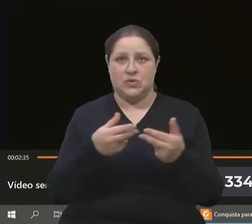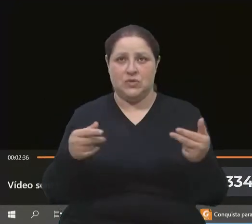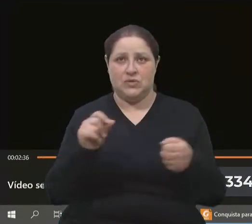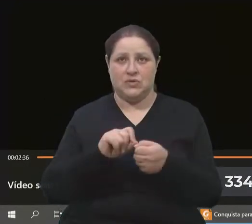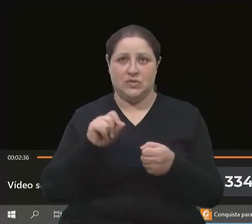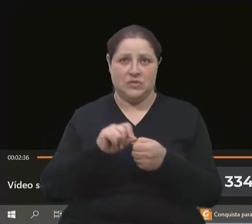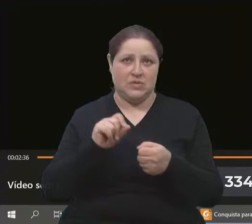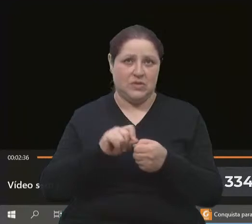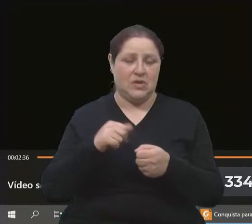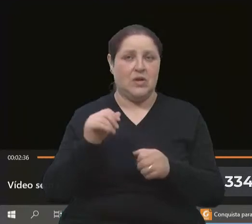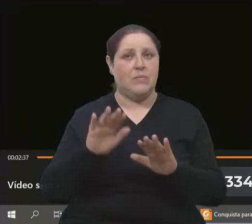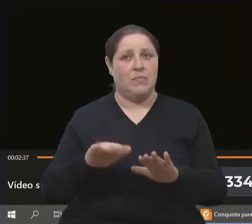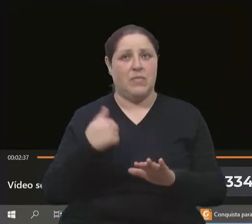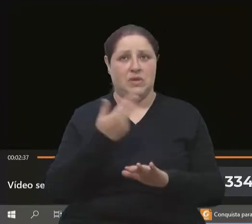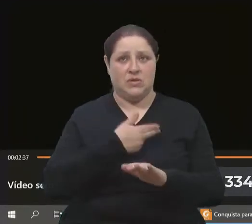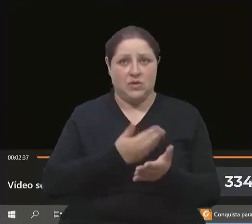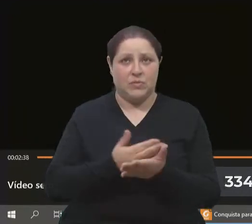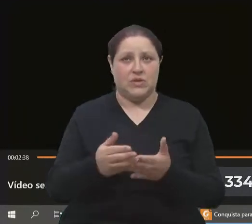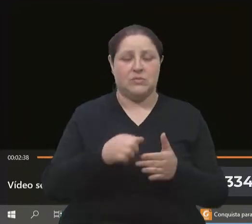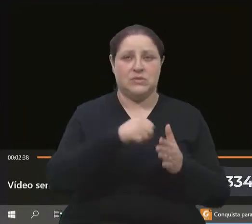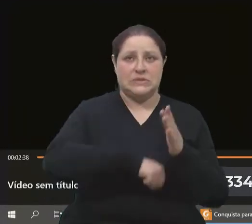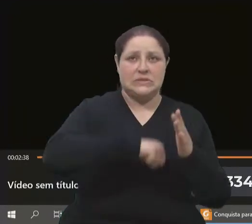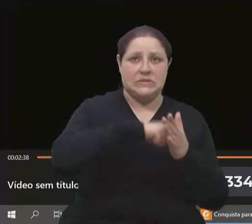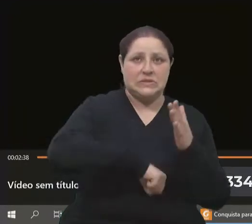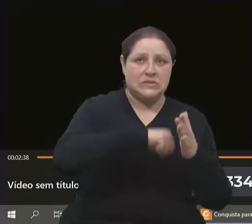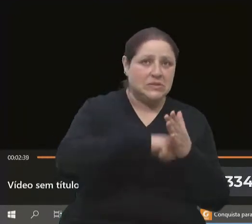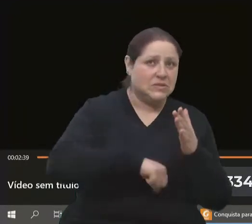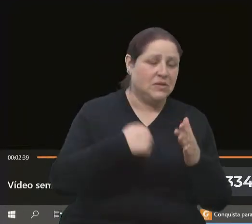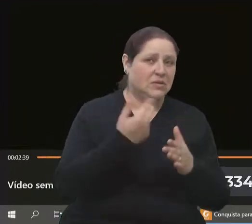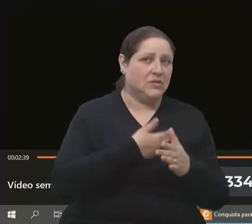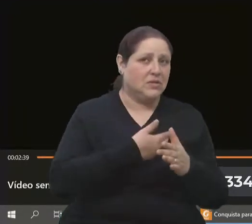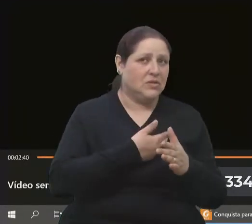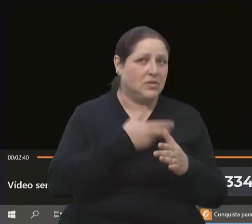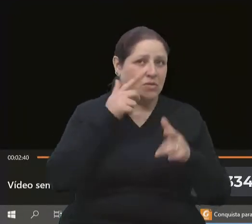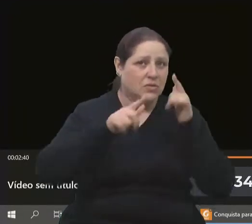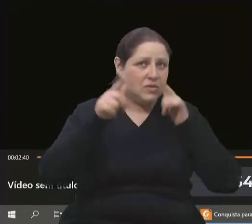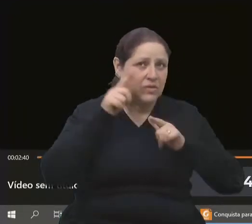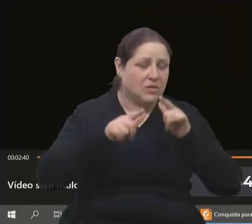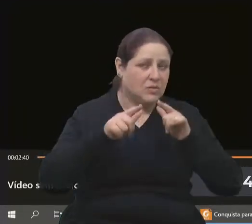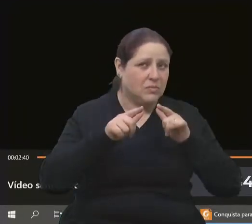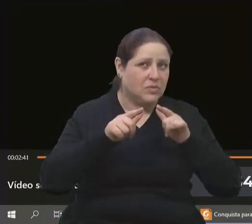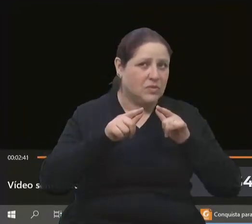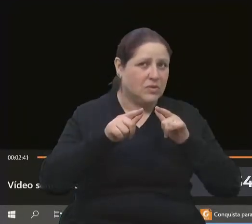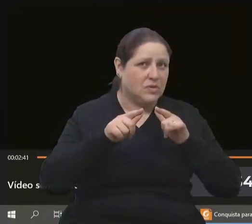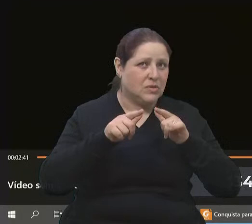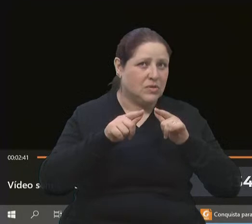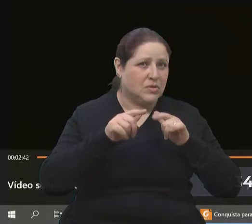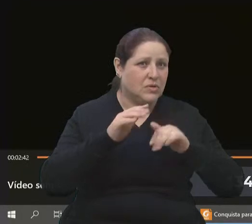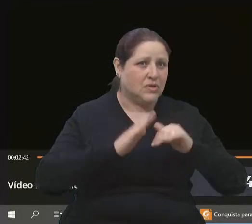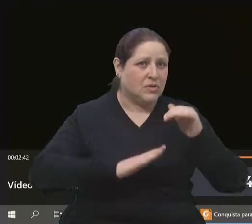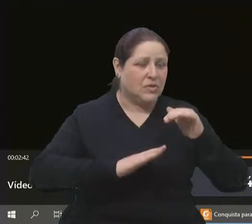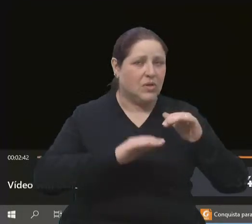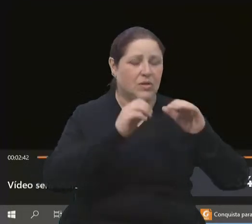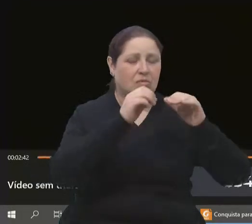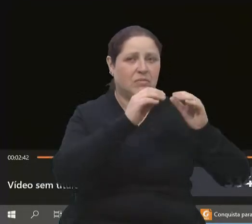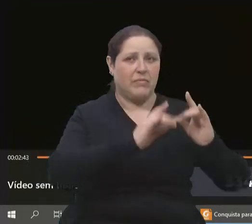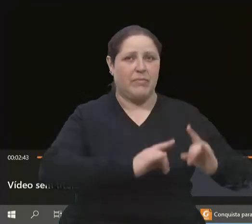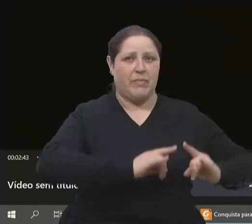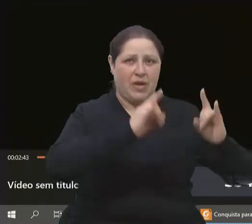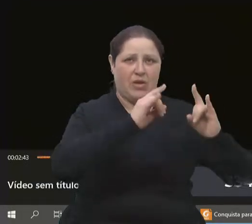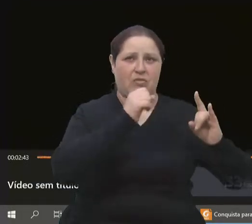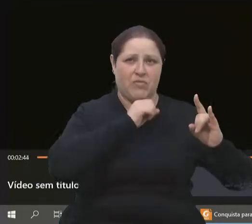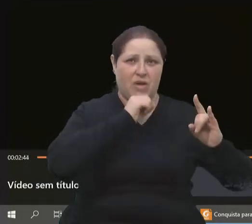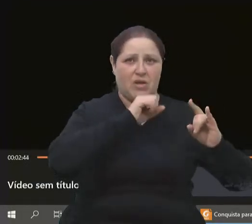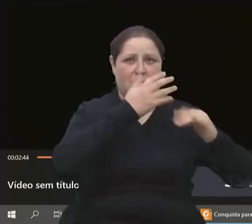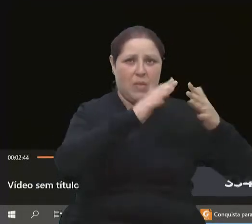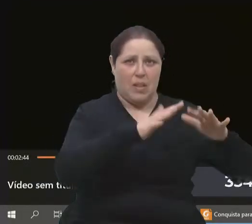mas a gente começou a batalhar. E aí a gente conseguiu essa demolição desse prédio que nem foi falado, conseguiu essas